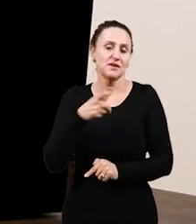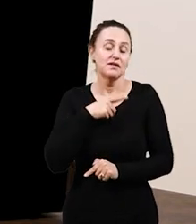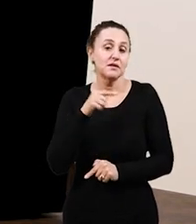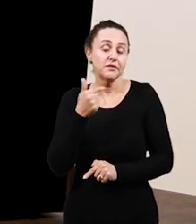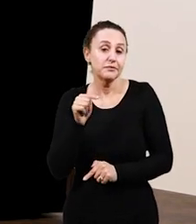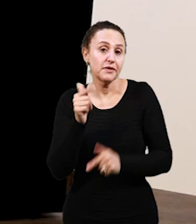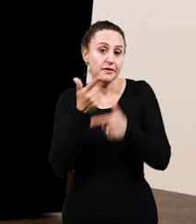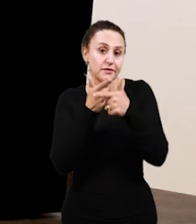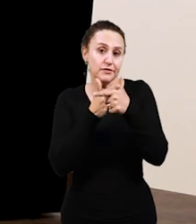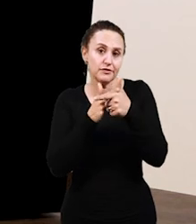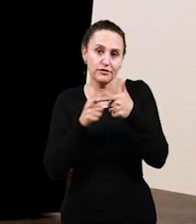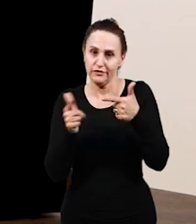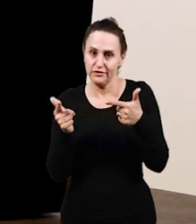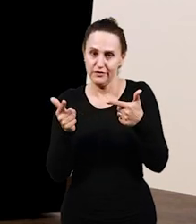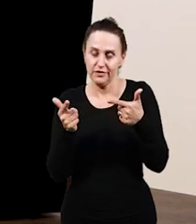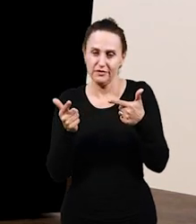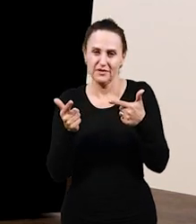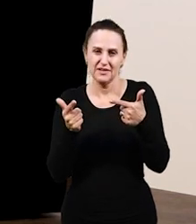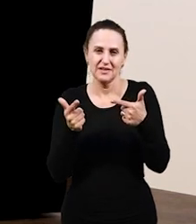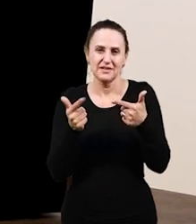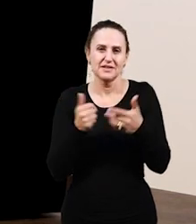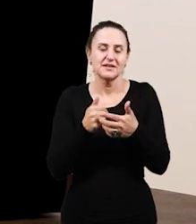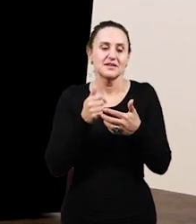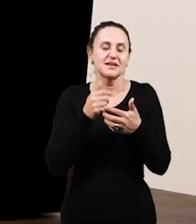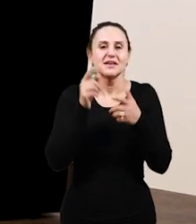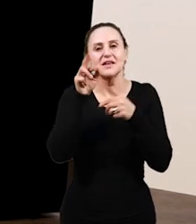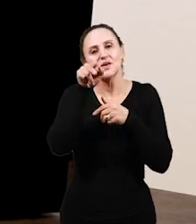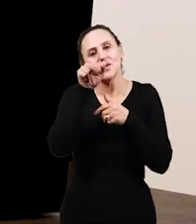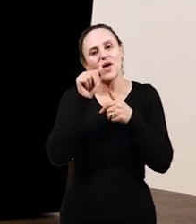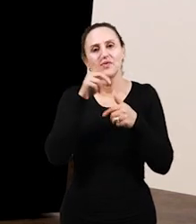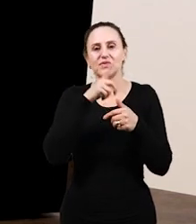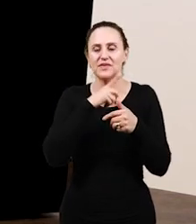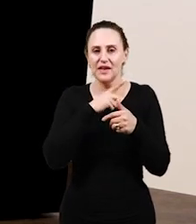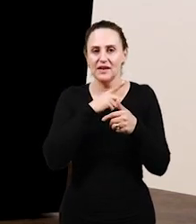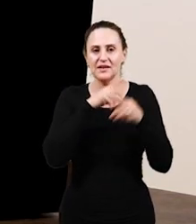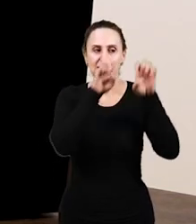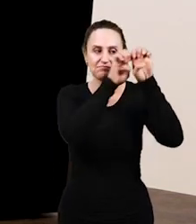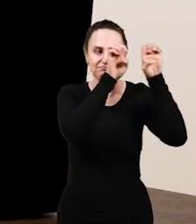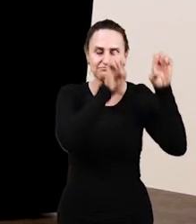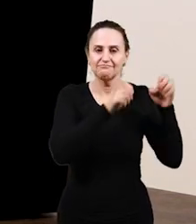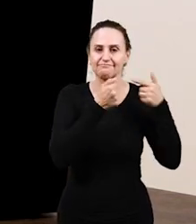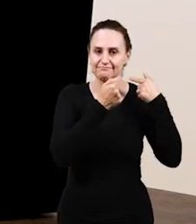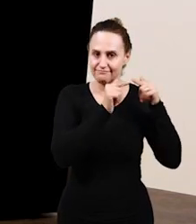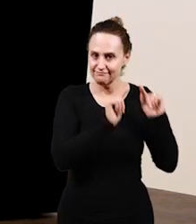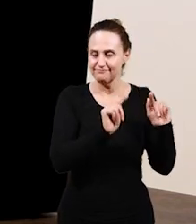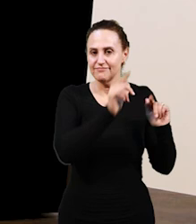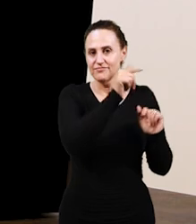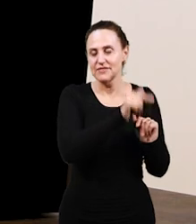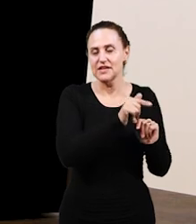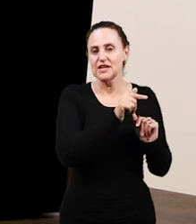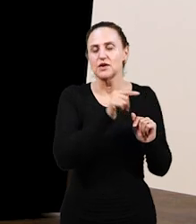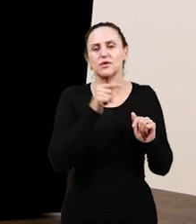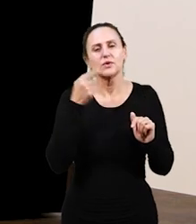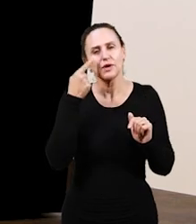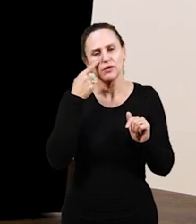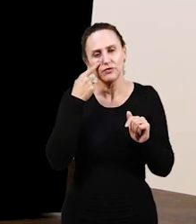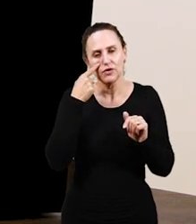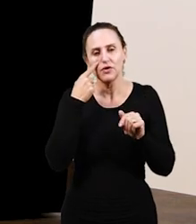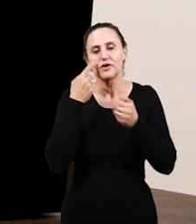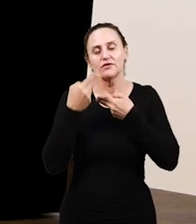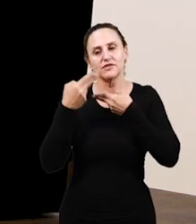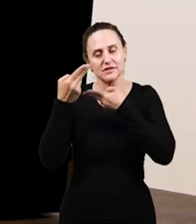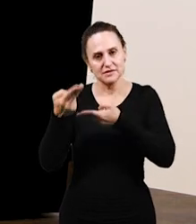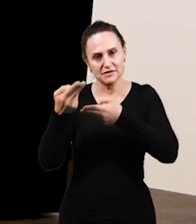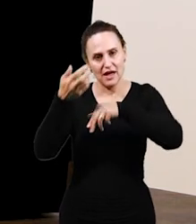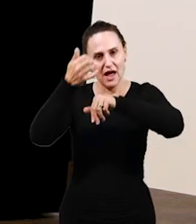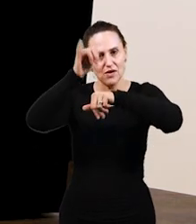tem aquela divisão é que é fonologia morfologia e sintaxe que a gente tem nas gramáticas estruturais Quando eu for aos polos eu vou levar